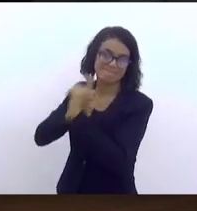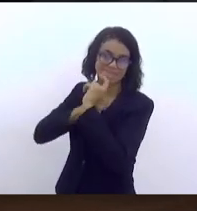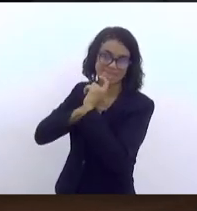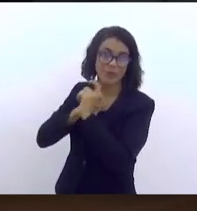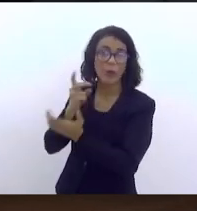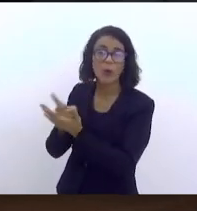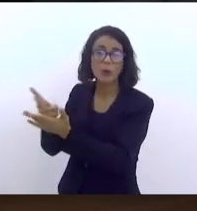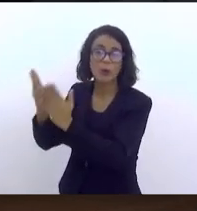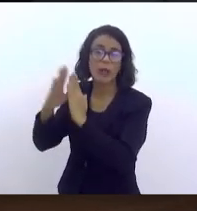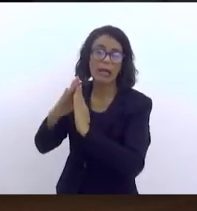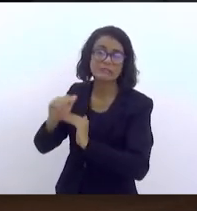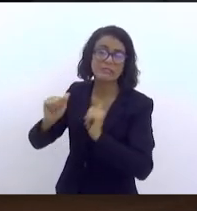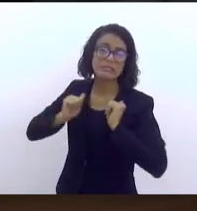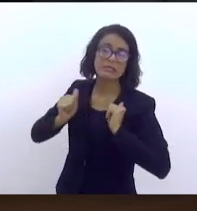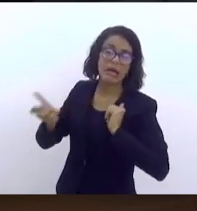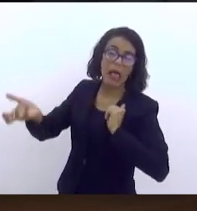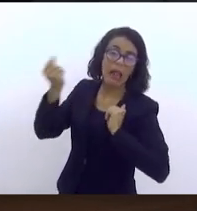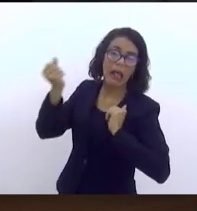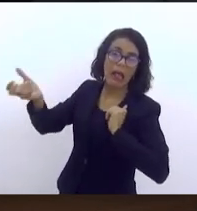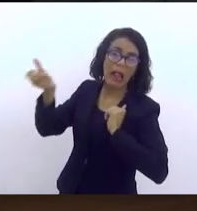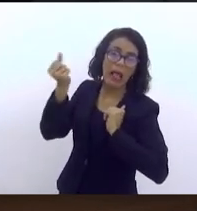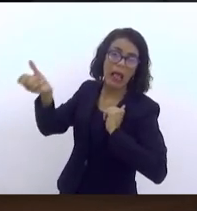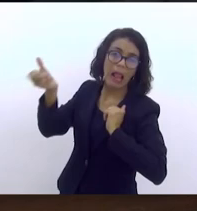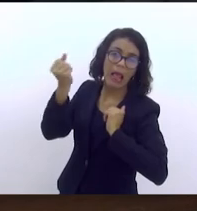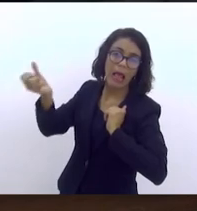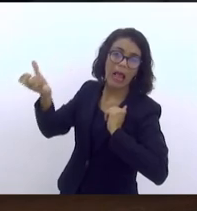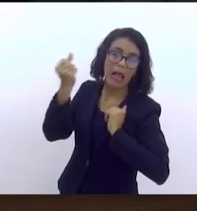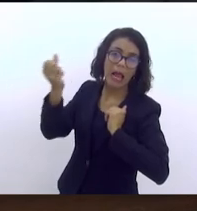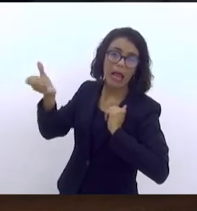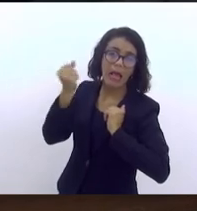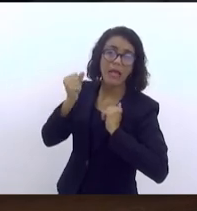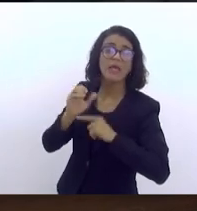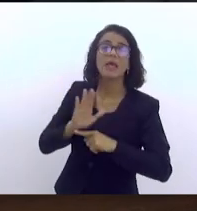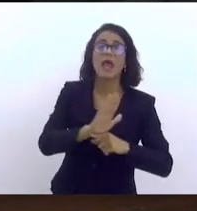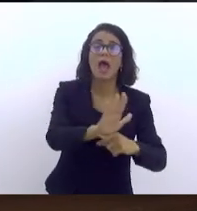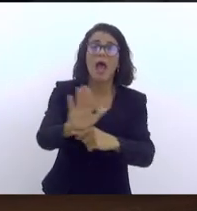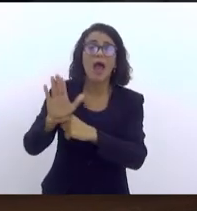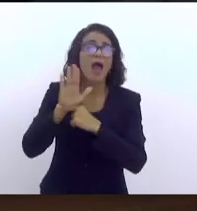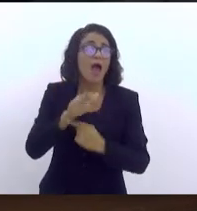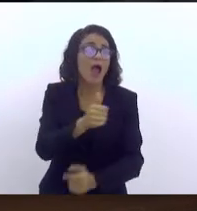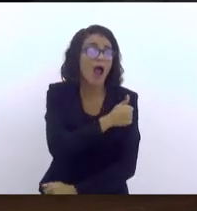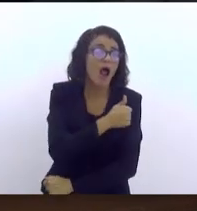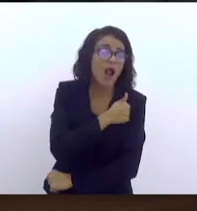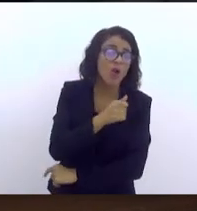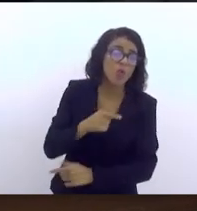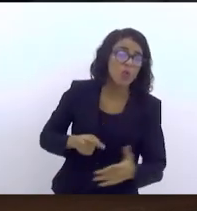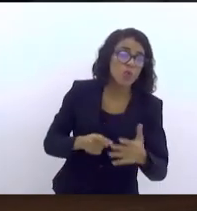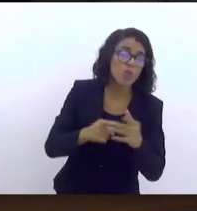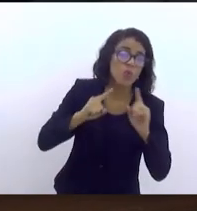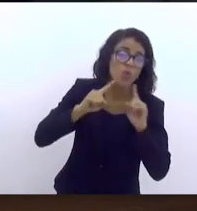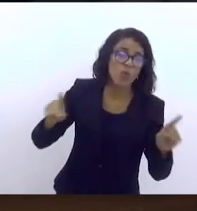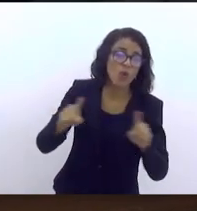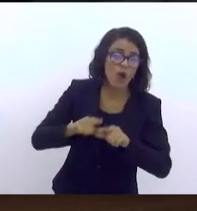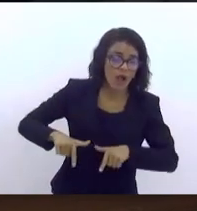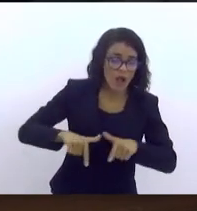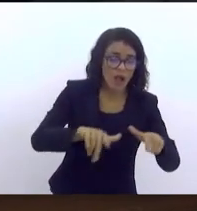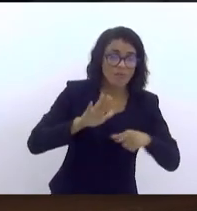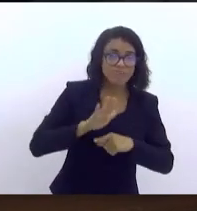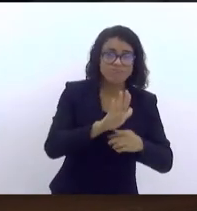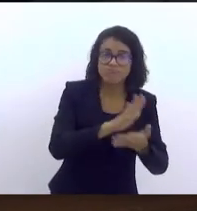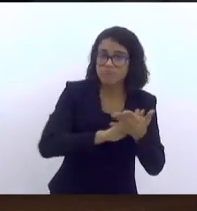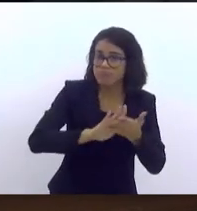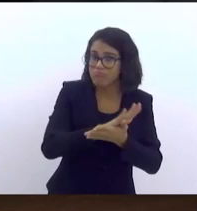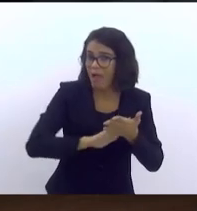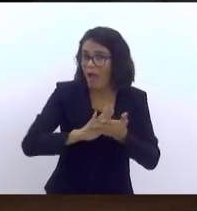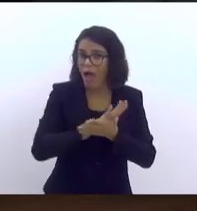recebendo o salário dele enquanto nada foi feito pelos alunos que reivindicaram aquilo nada foi feito os alunos não tiveram voz